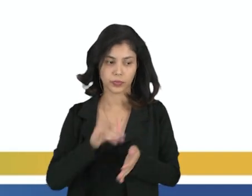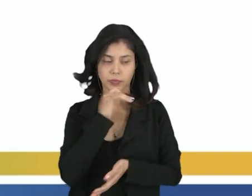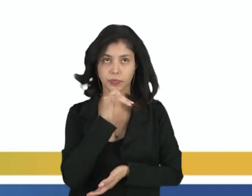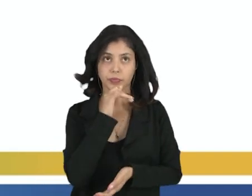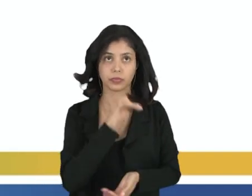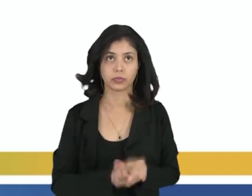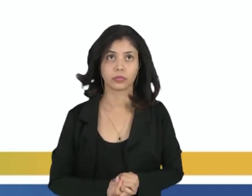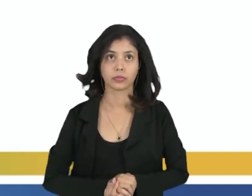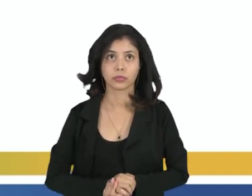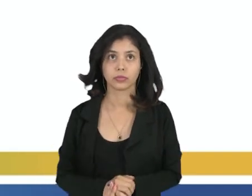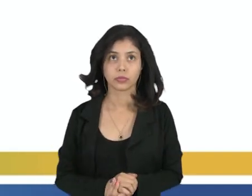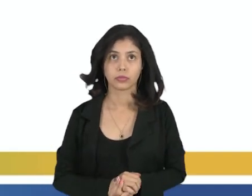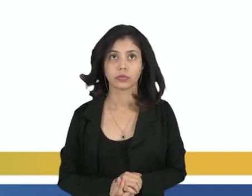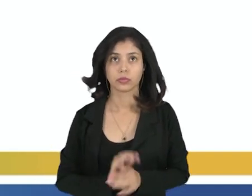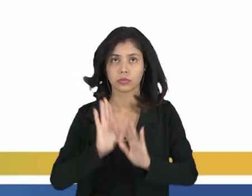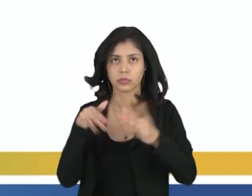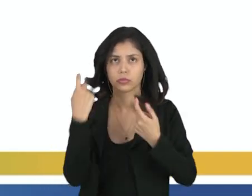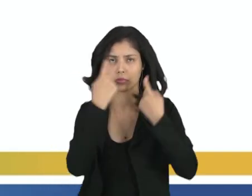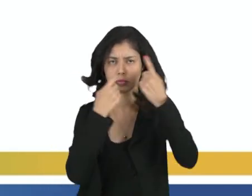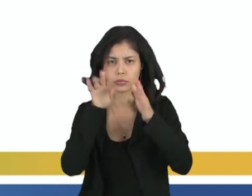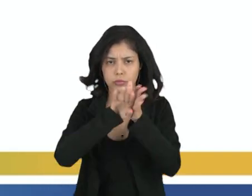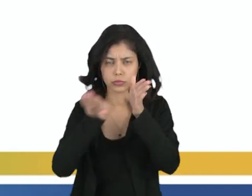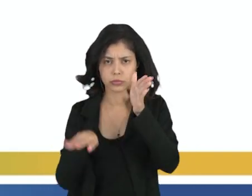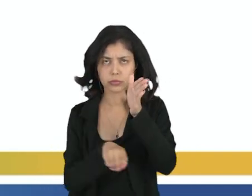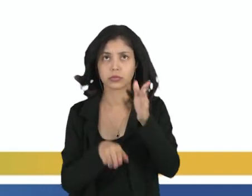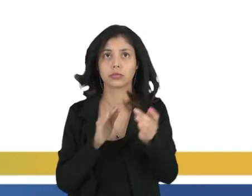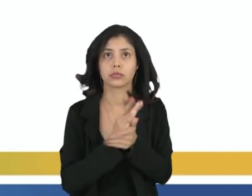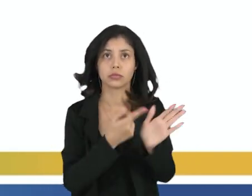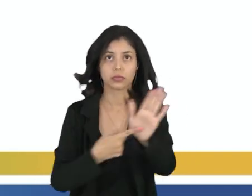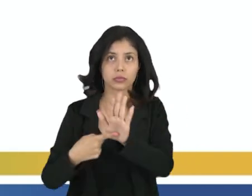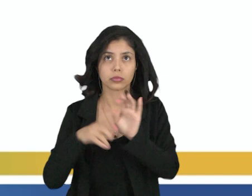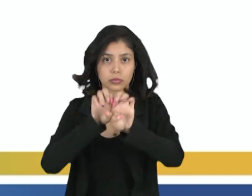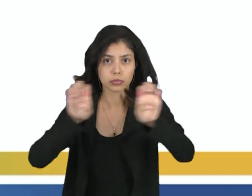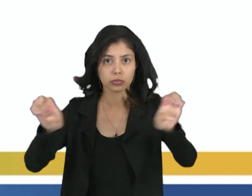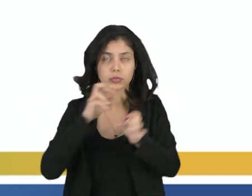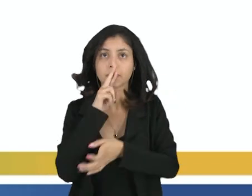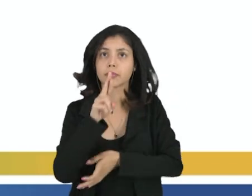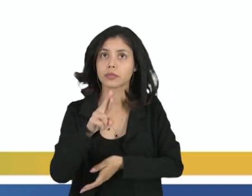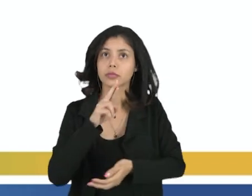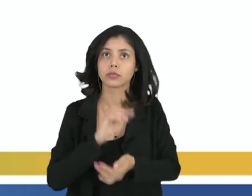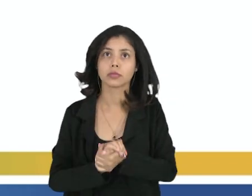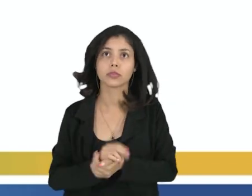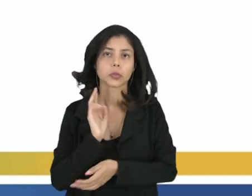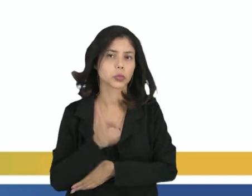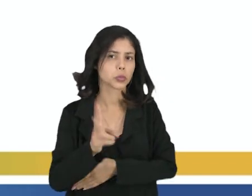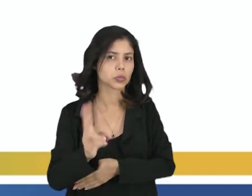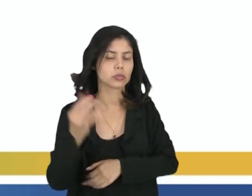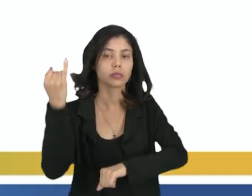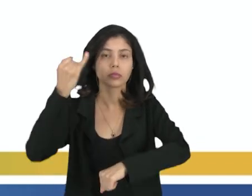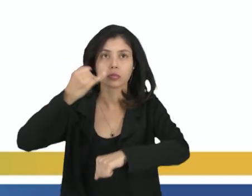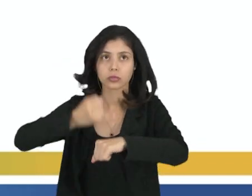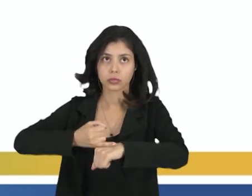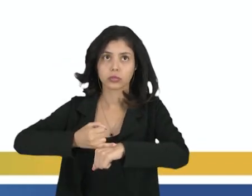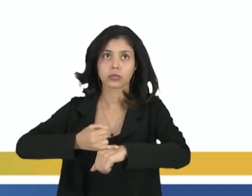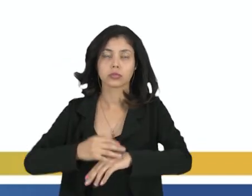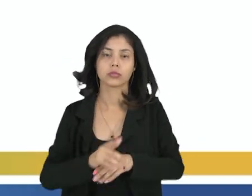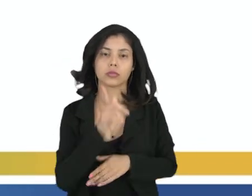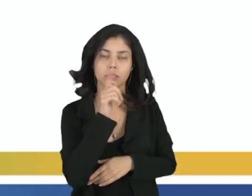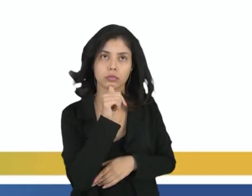exemplo. Qual das expressões abaixo apresenta a equação para calcular a constante